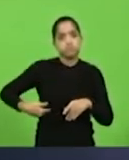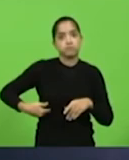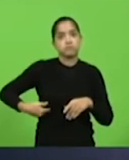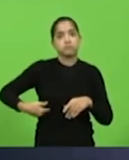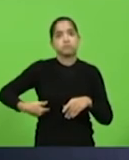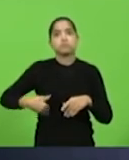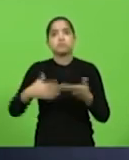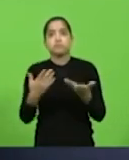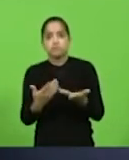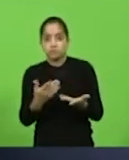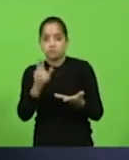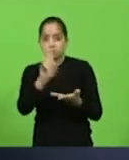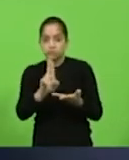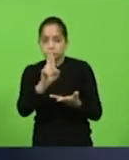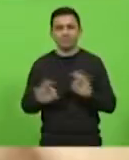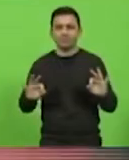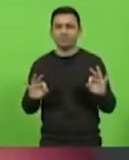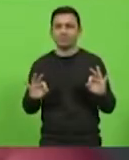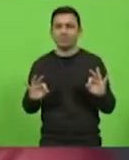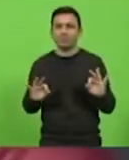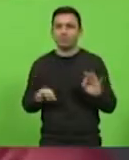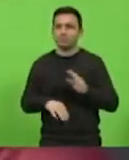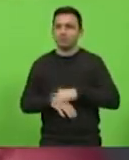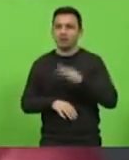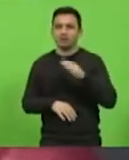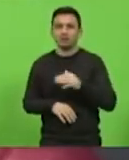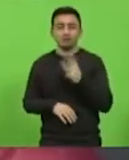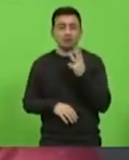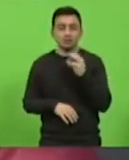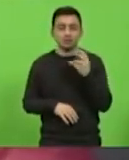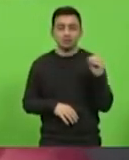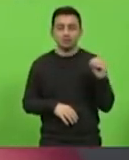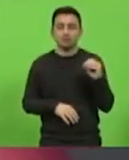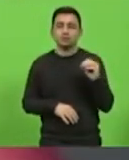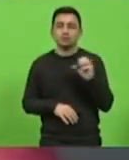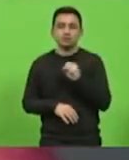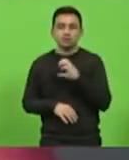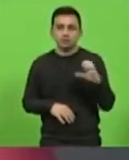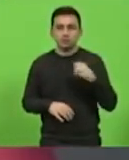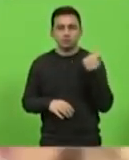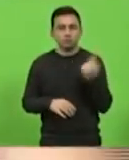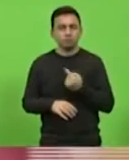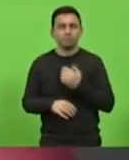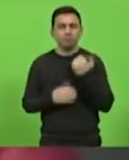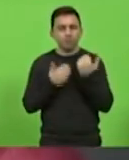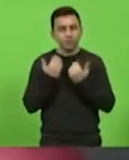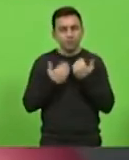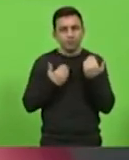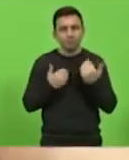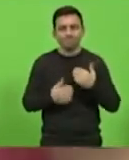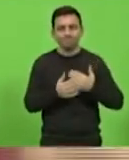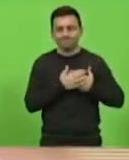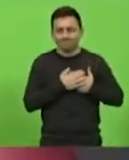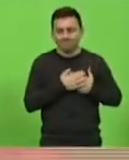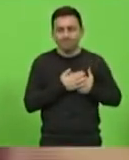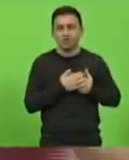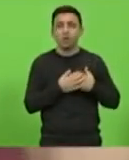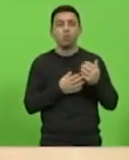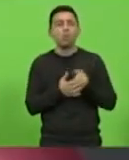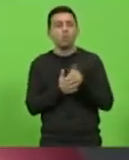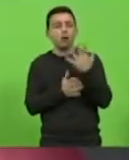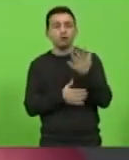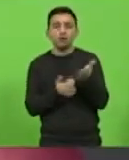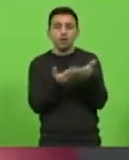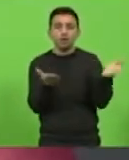aplicado em benefício do povo catarinense? Resposta para o povo catarinense foi o pedido da advogada Dulciane